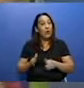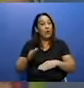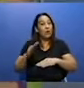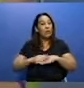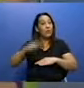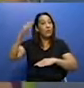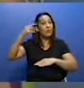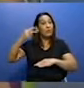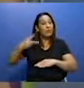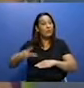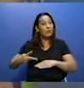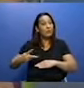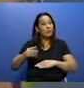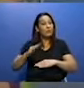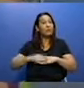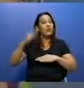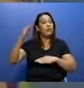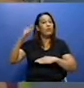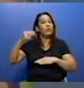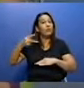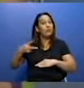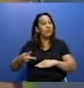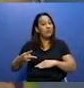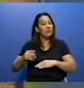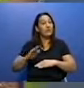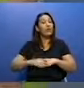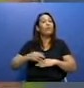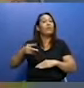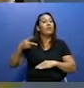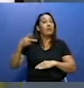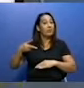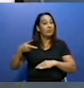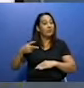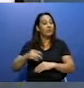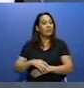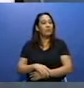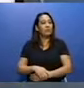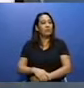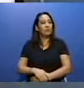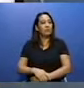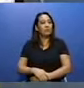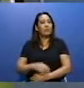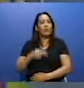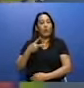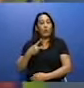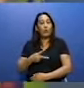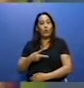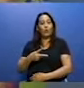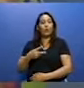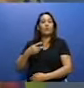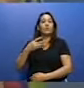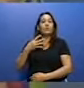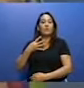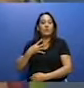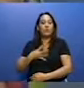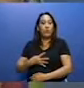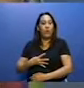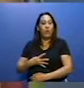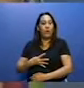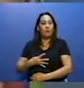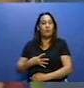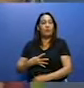de um em um. Vocês já perceberam de quanto em quanto está aumentando? Olha só, do 2 para o